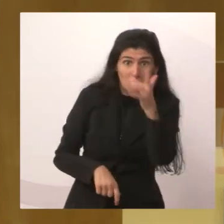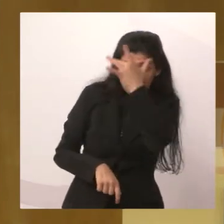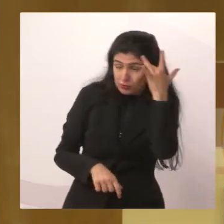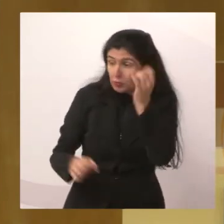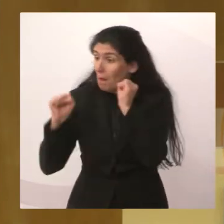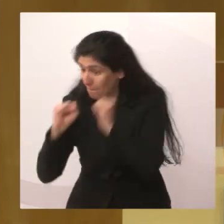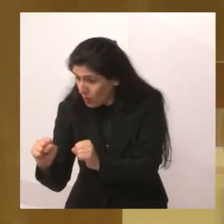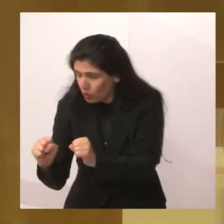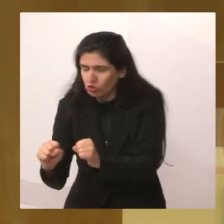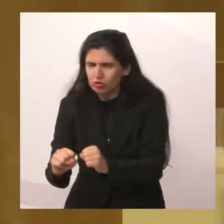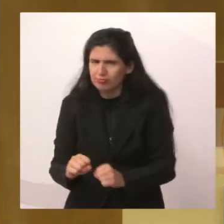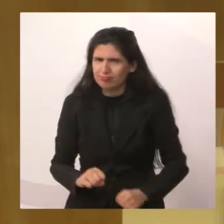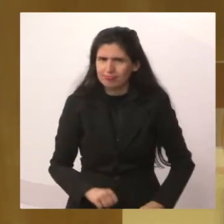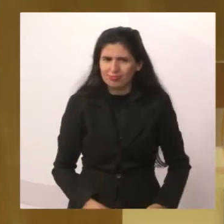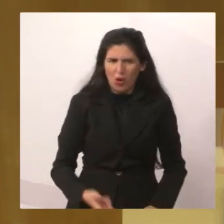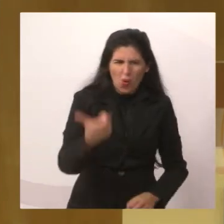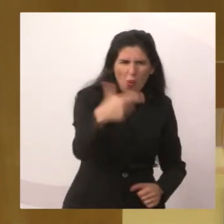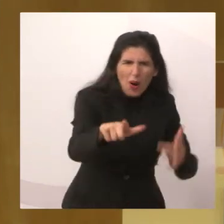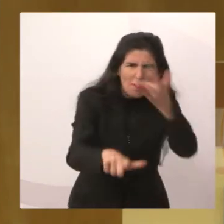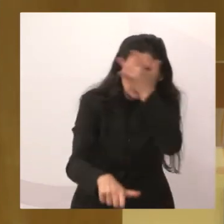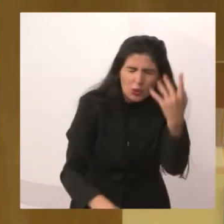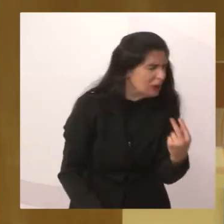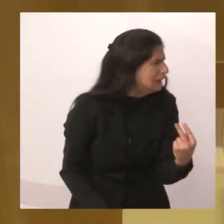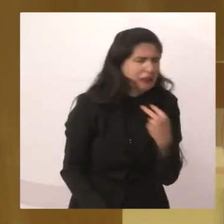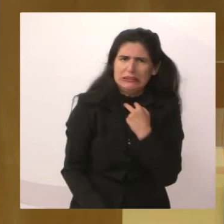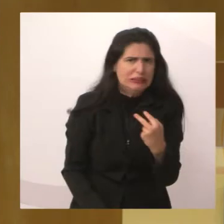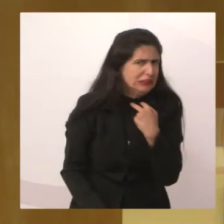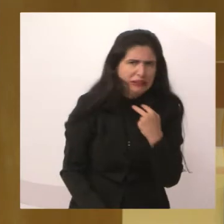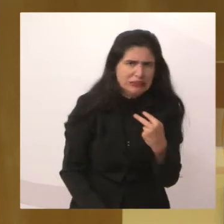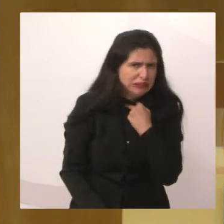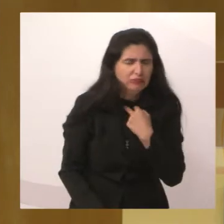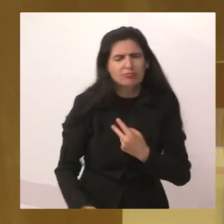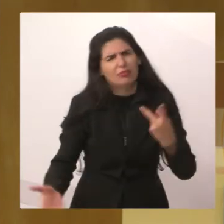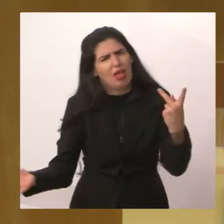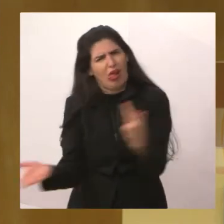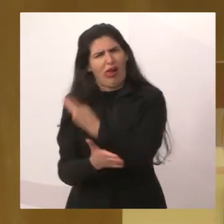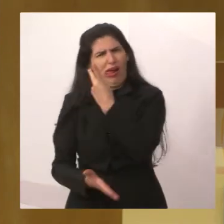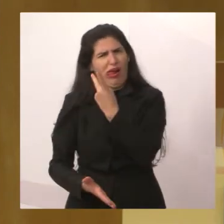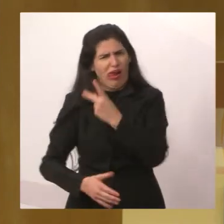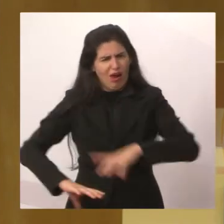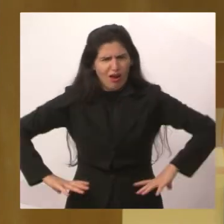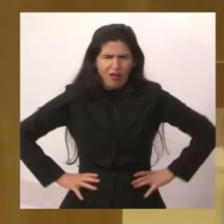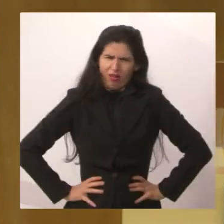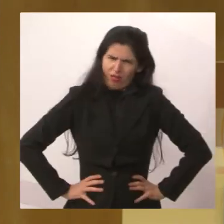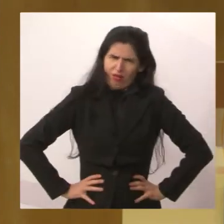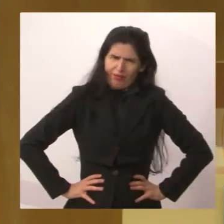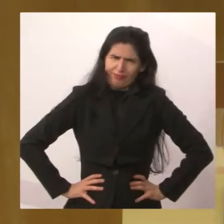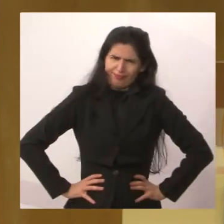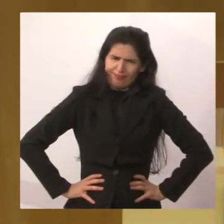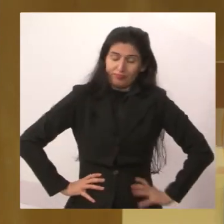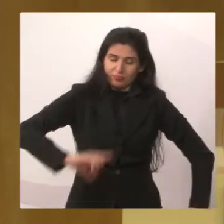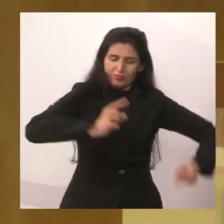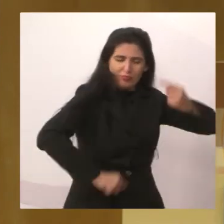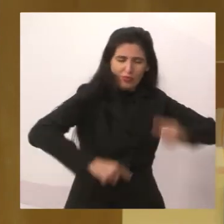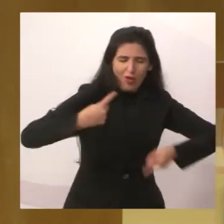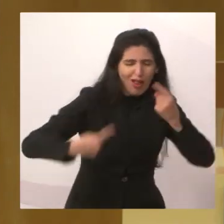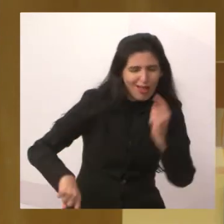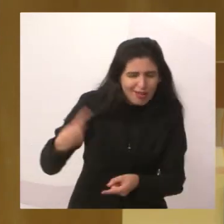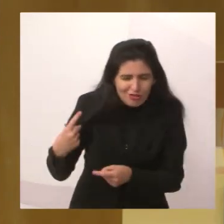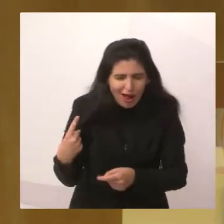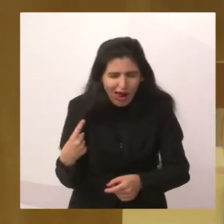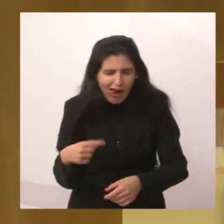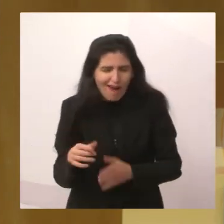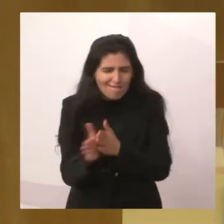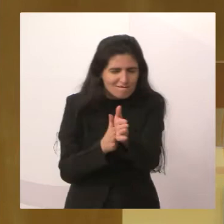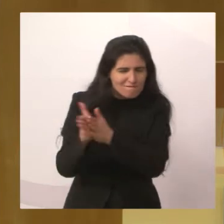é esse é o cenário político que a gente está vivendo hoje, né? Esse é o cenário político que a gente está vivendo